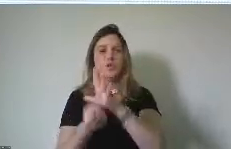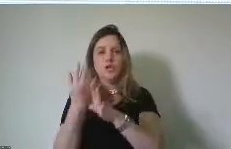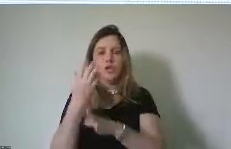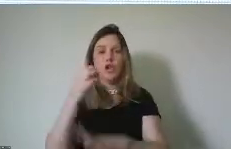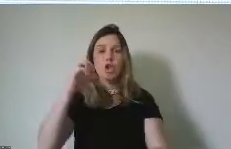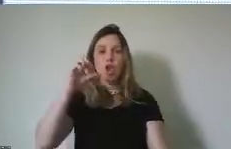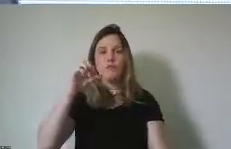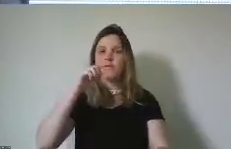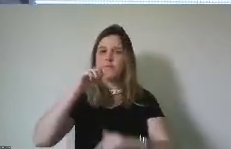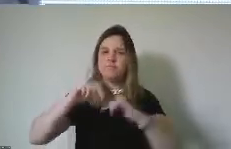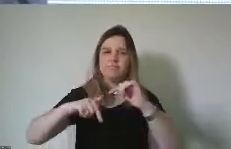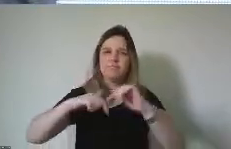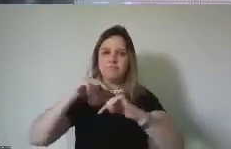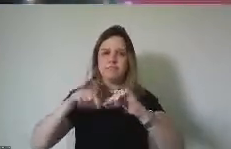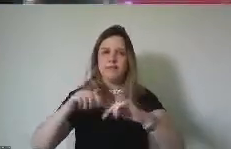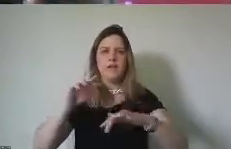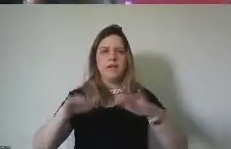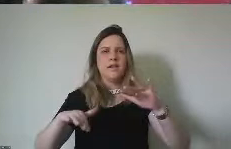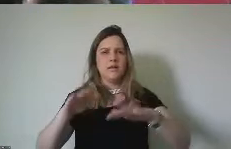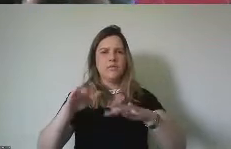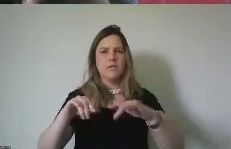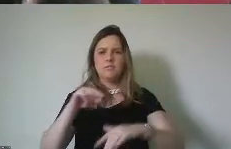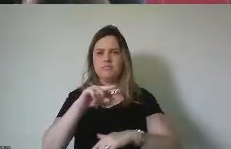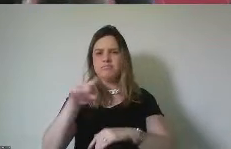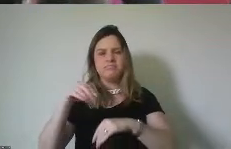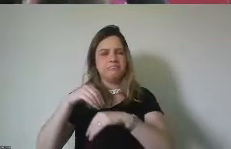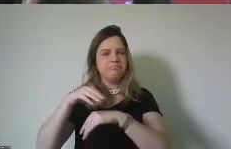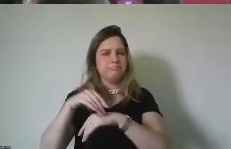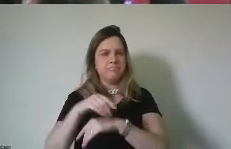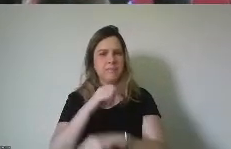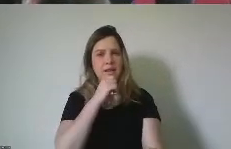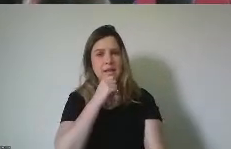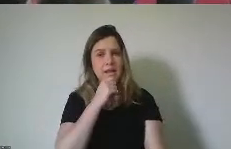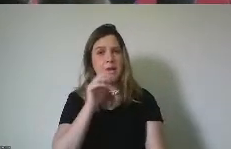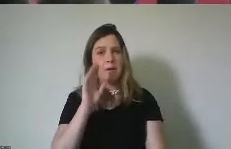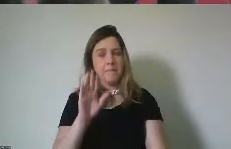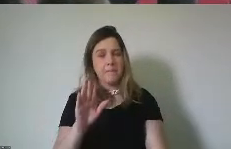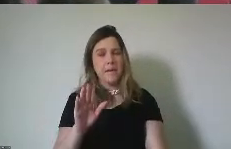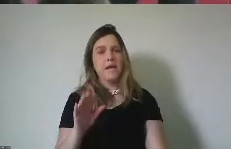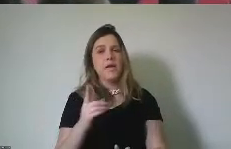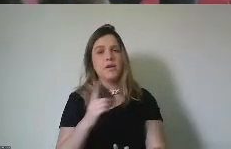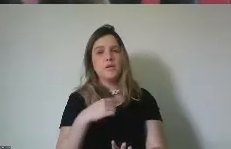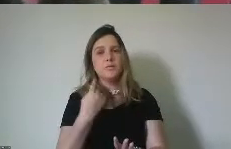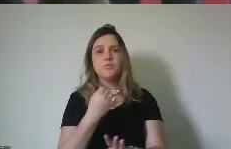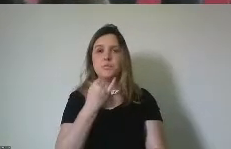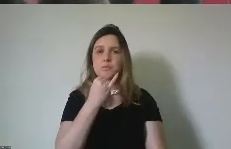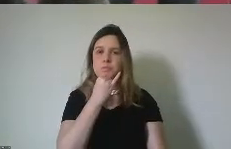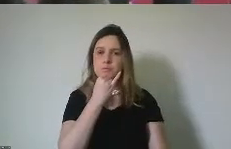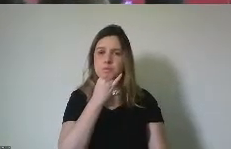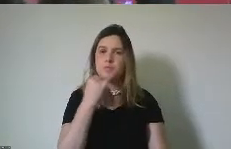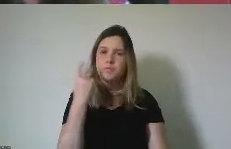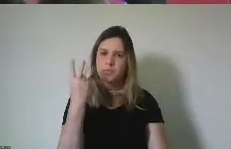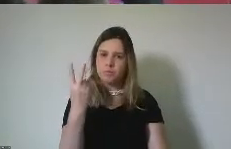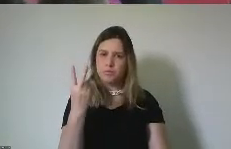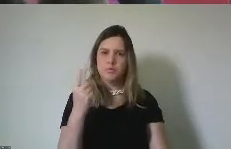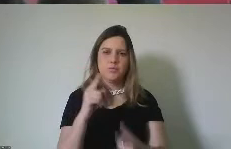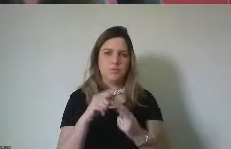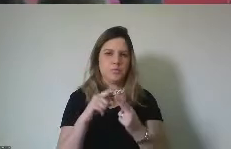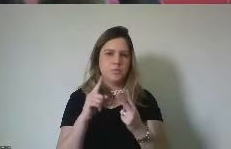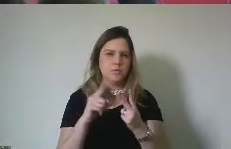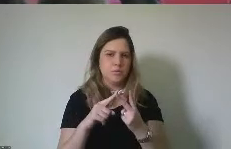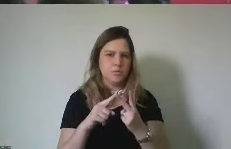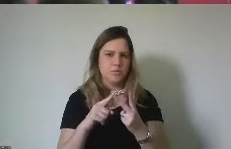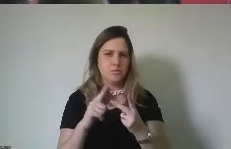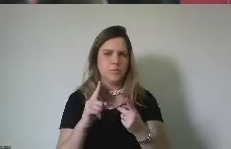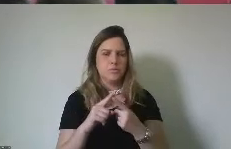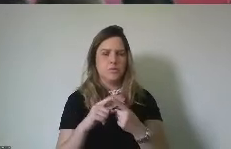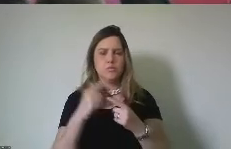talvez não pensado por vocês ainda para a transmissão Então vou dar dois exemplos só dois para deixar vocês curiosos com os outros